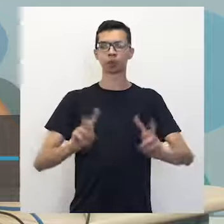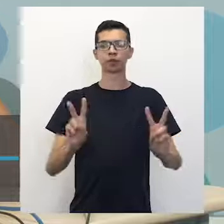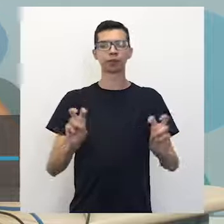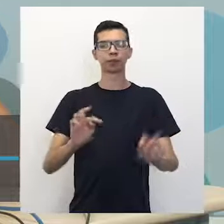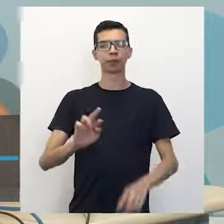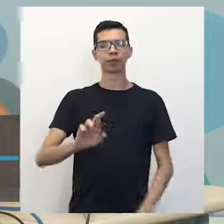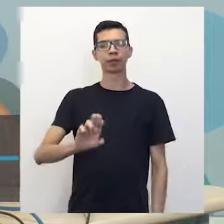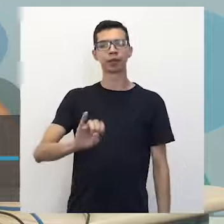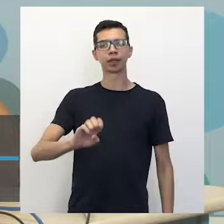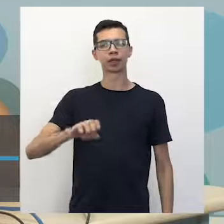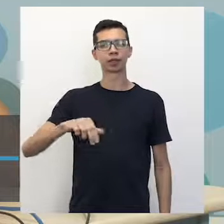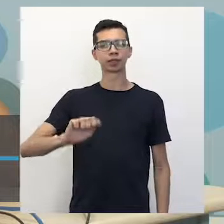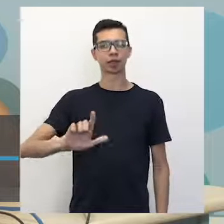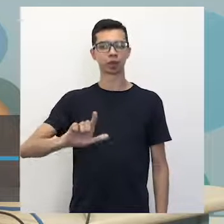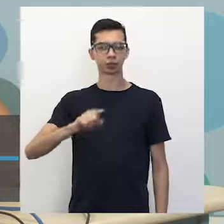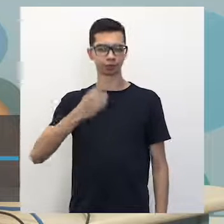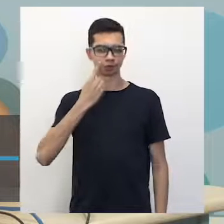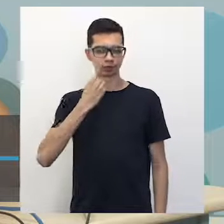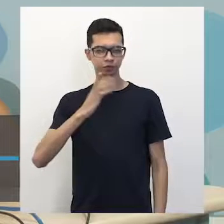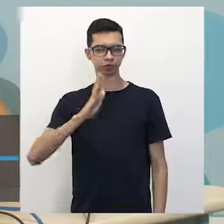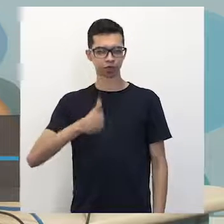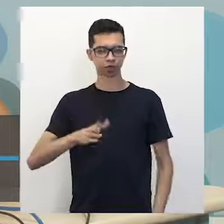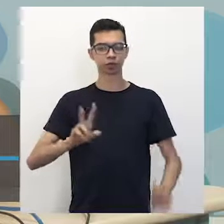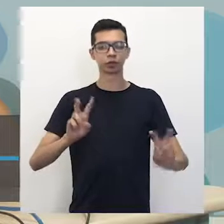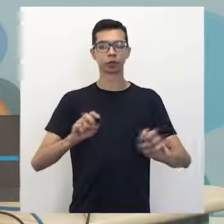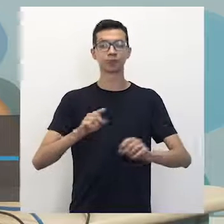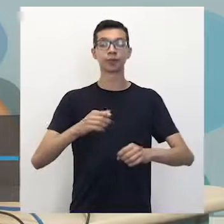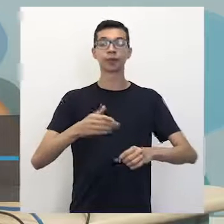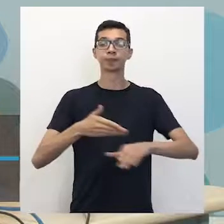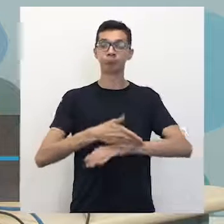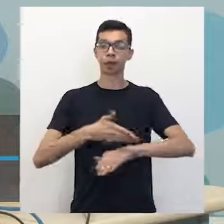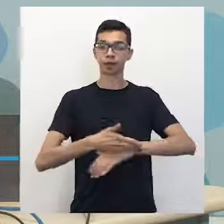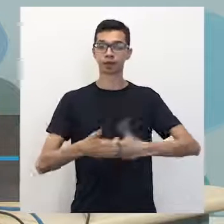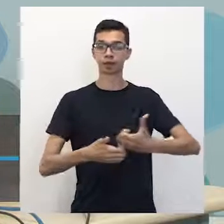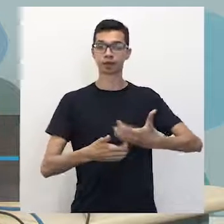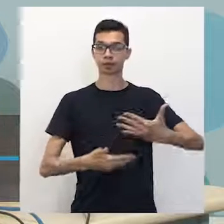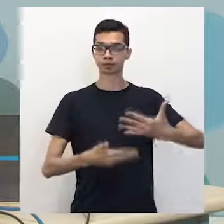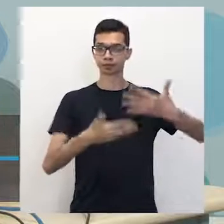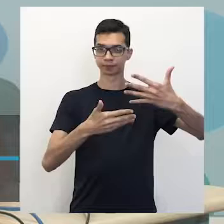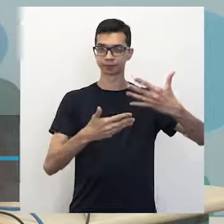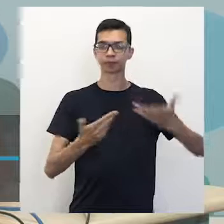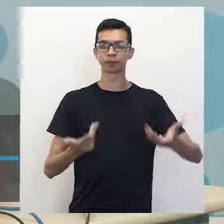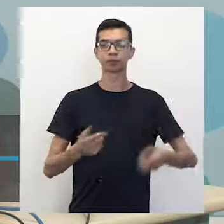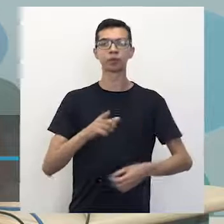vocês observaram aí durante a interação. Então, vocês vejam que lá,